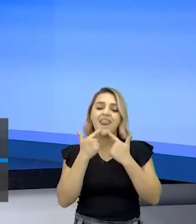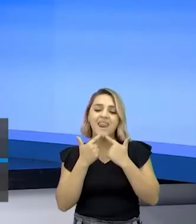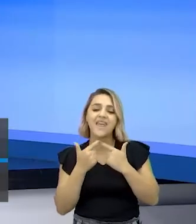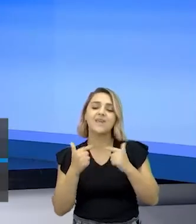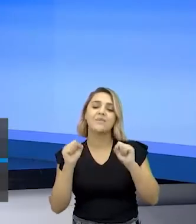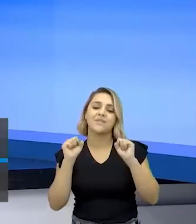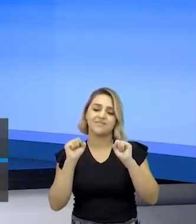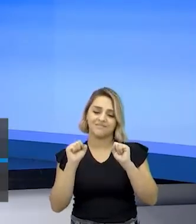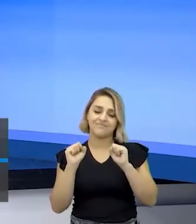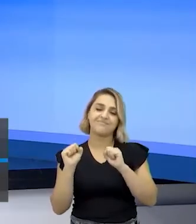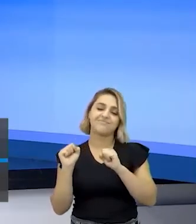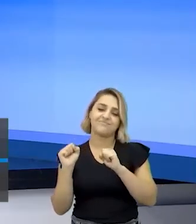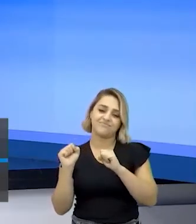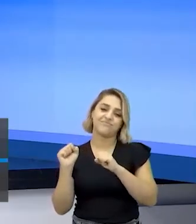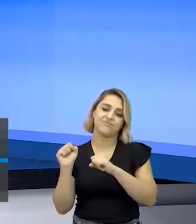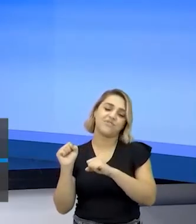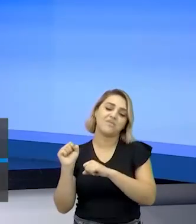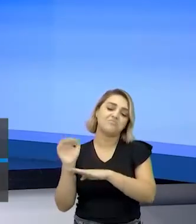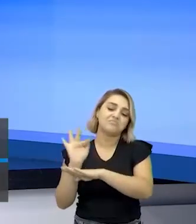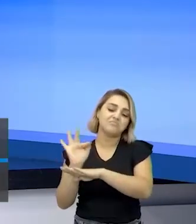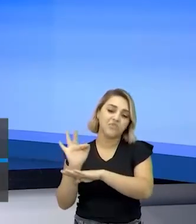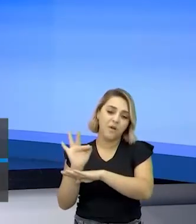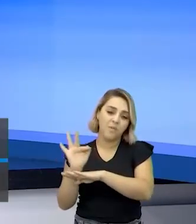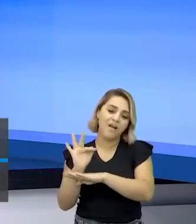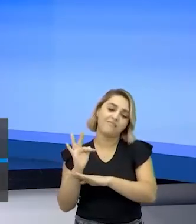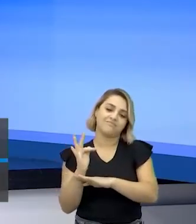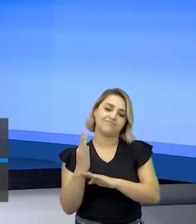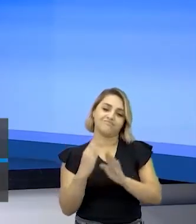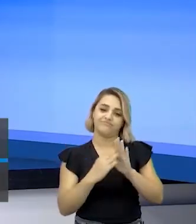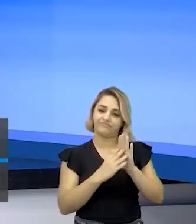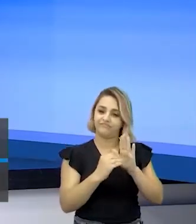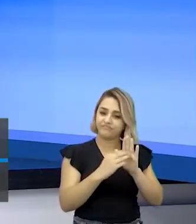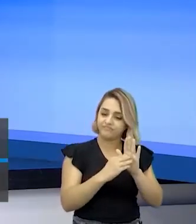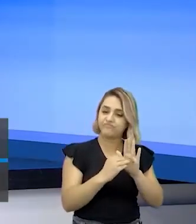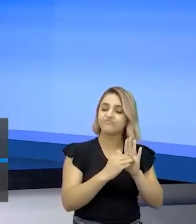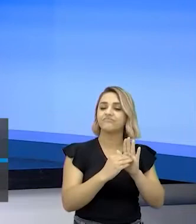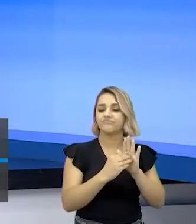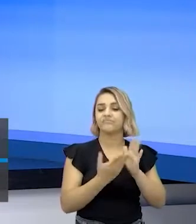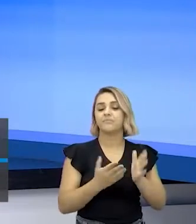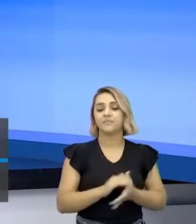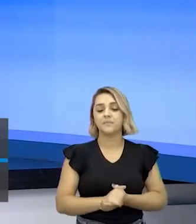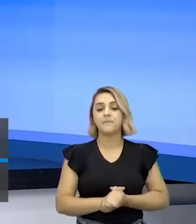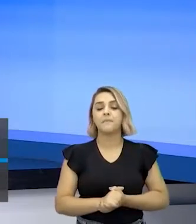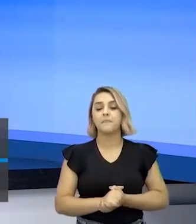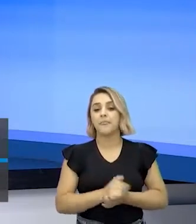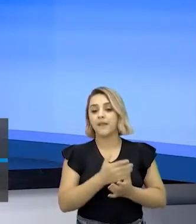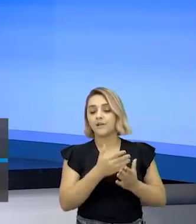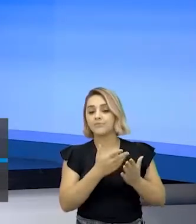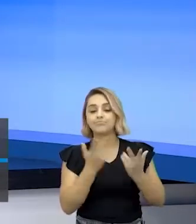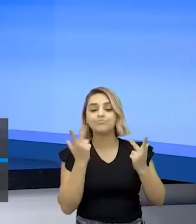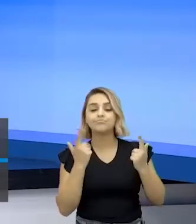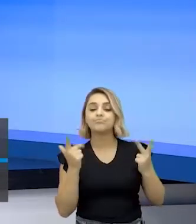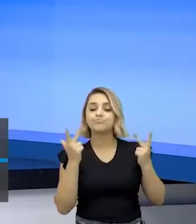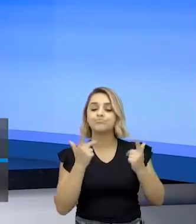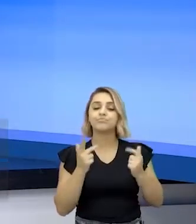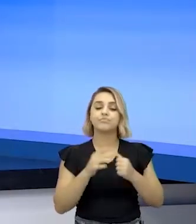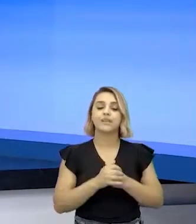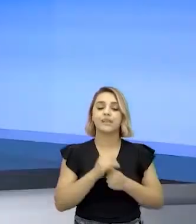colocou um vocabulário aí, palavras específicas de um determinado grupo. Sim. Então, olha só, eu